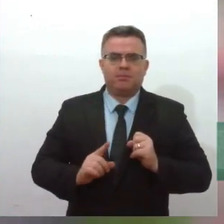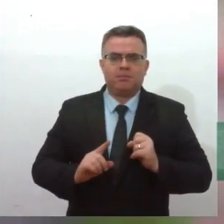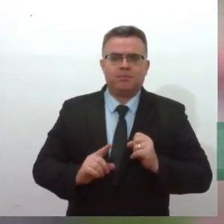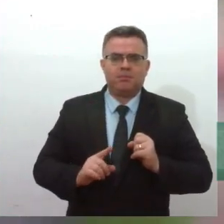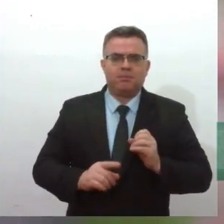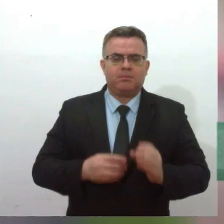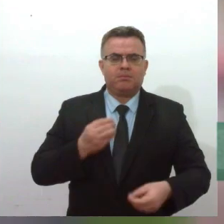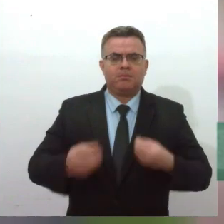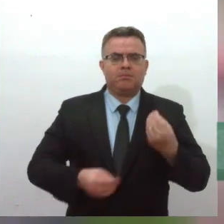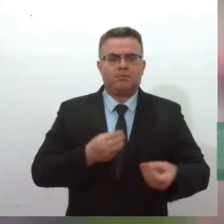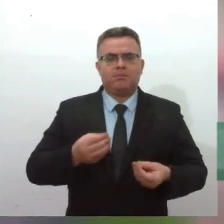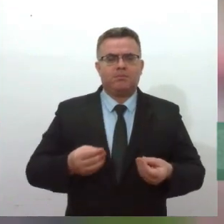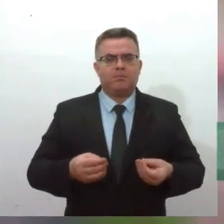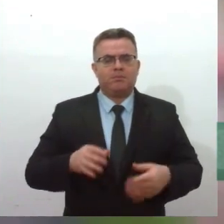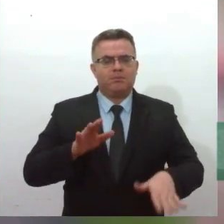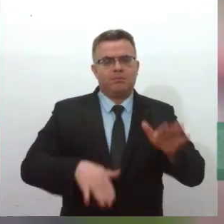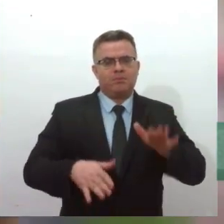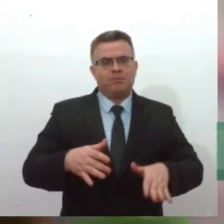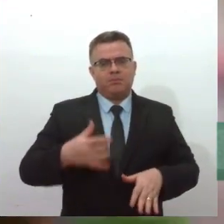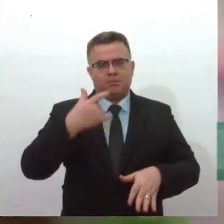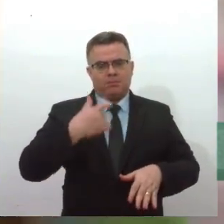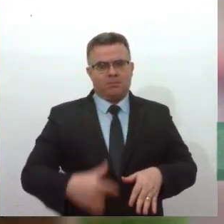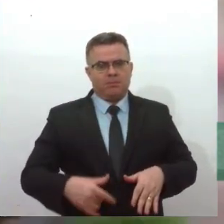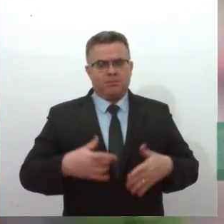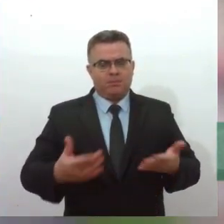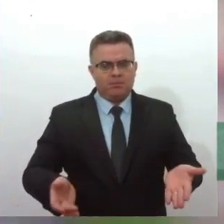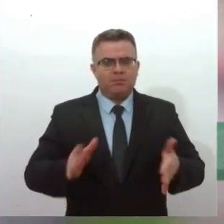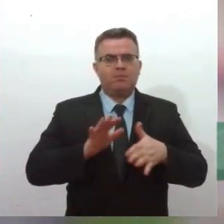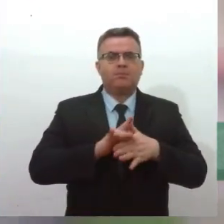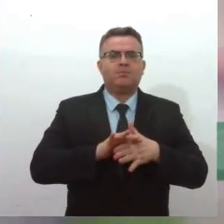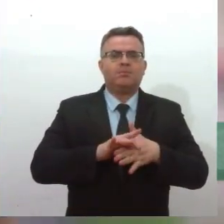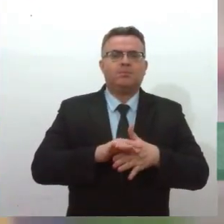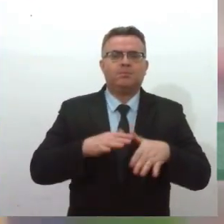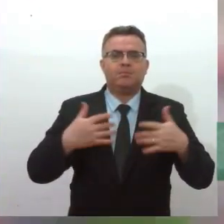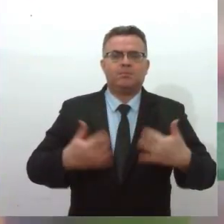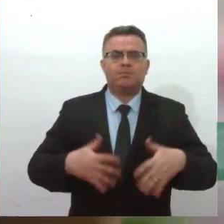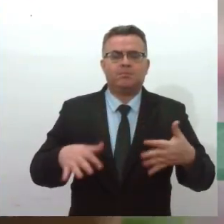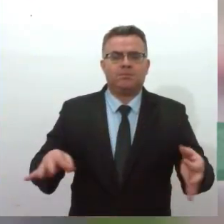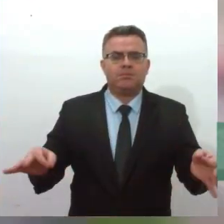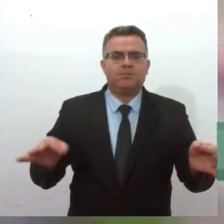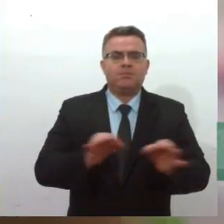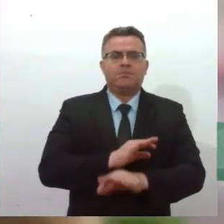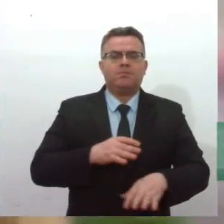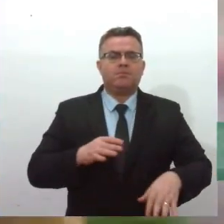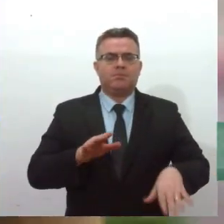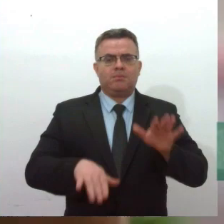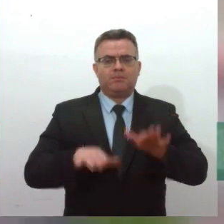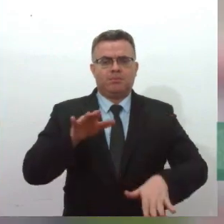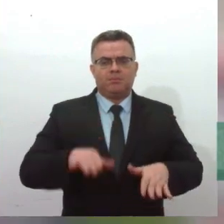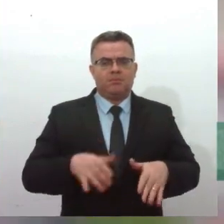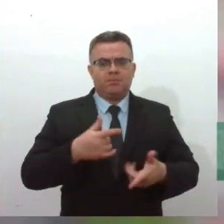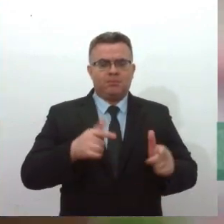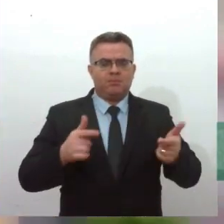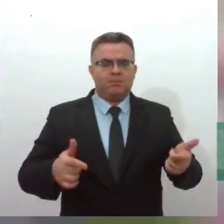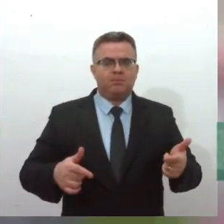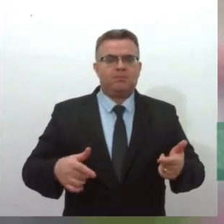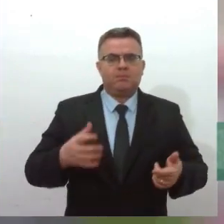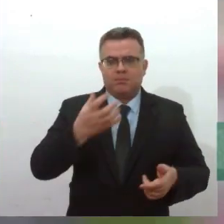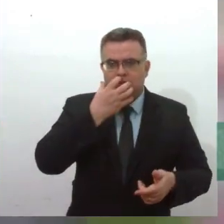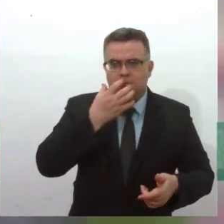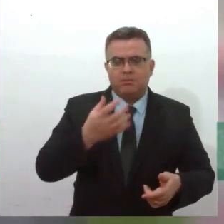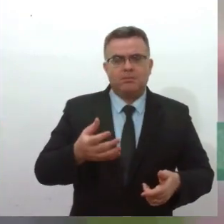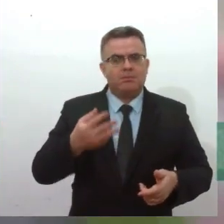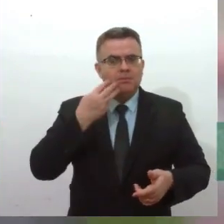né Às vezes a pessoa pode estar passando né sem saber que tem a doença às vezes não é nem o o cachorro o animal ali é